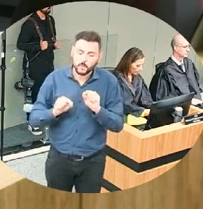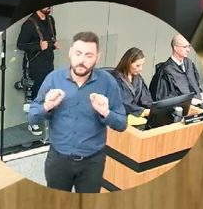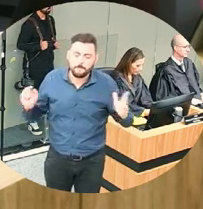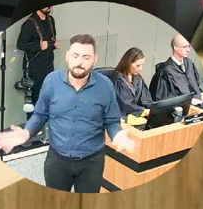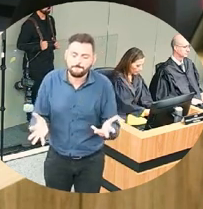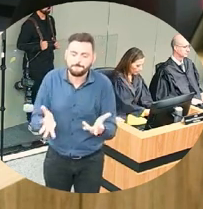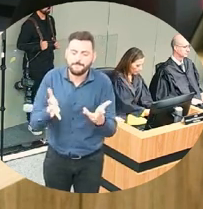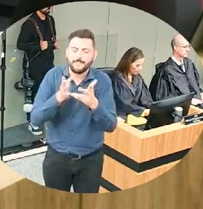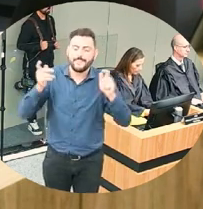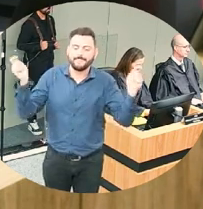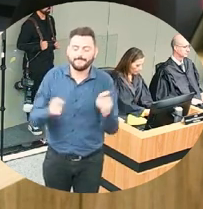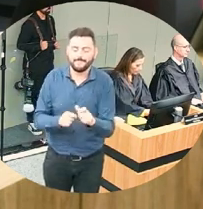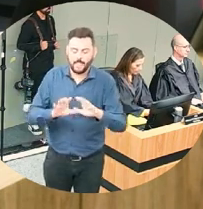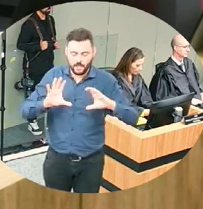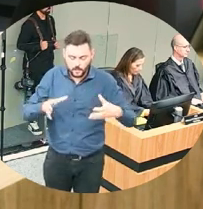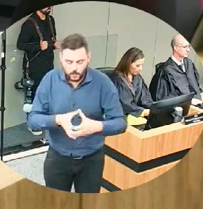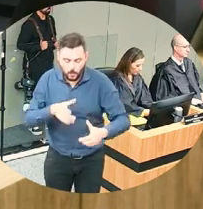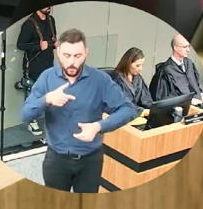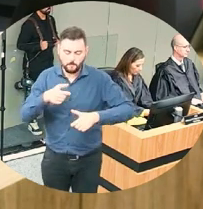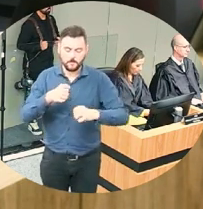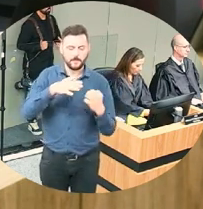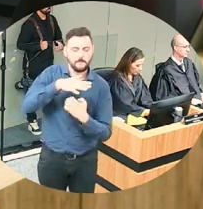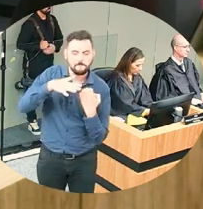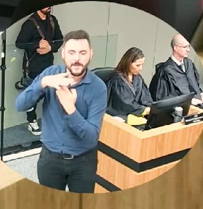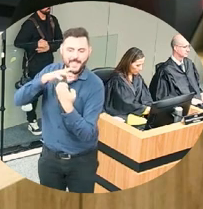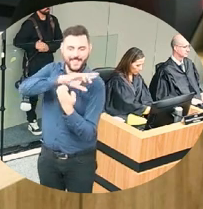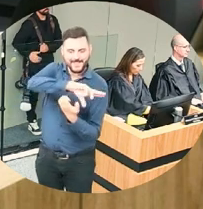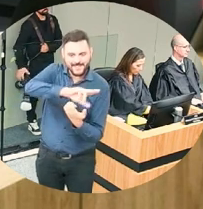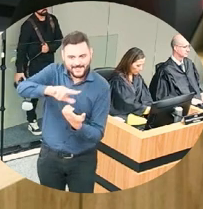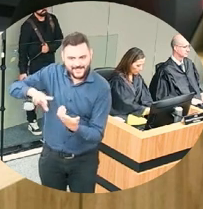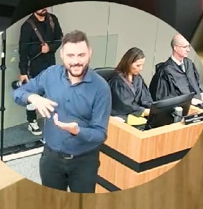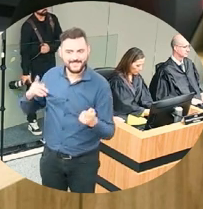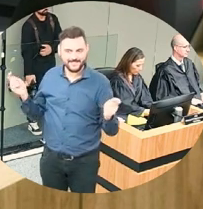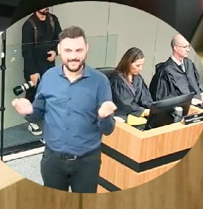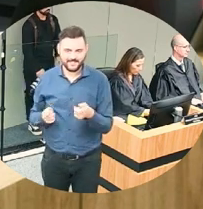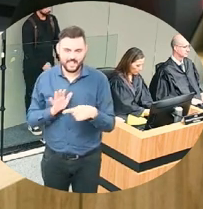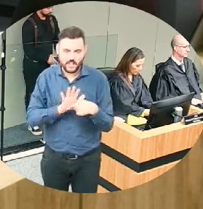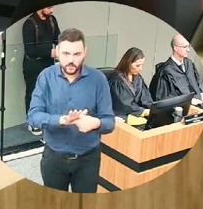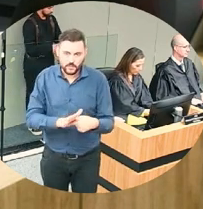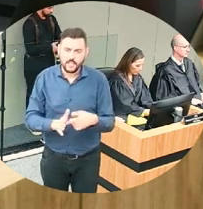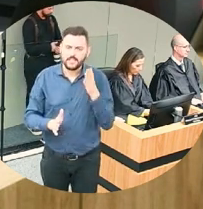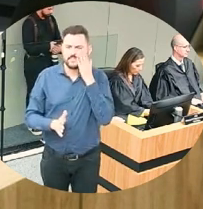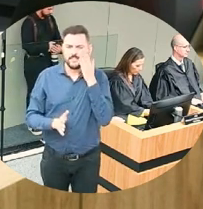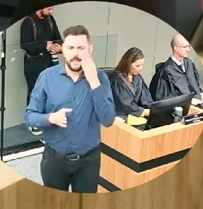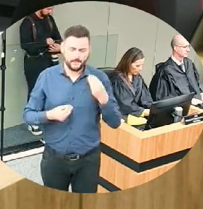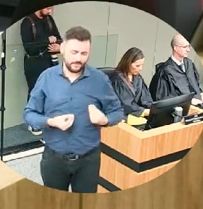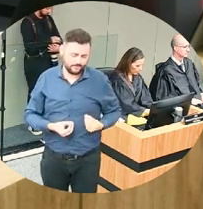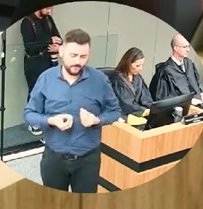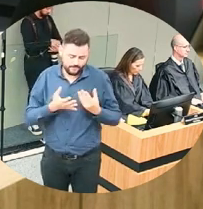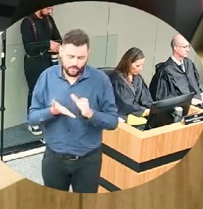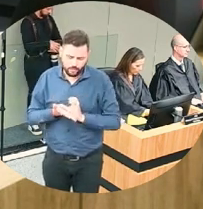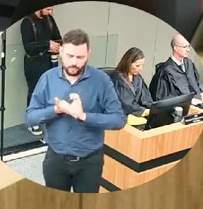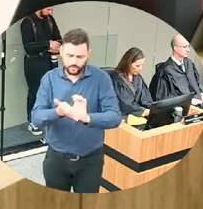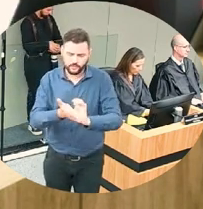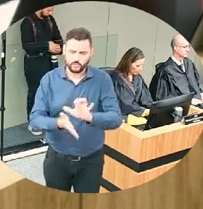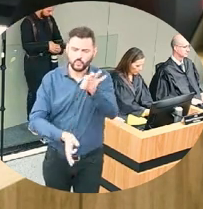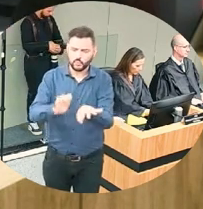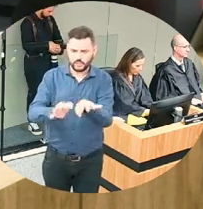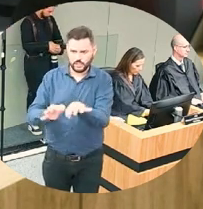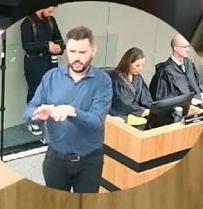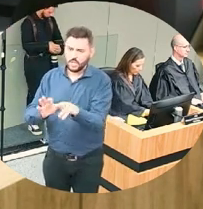ações institucionais embora a visibilidade maior seja da atuação jurídica e não poderia ser